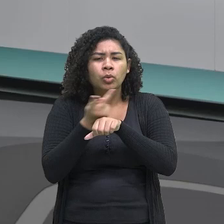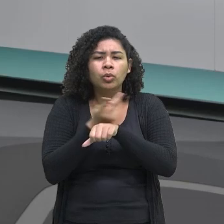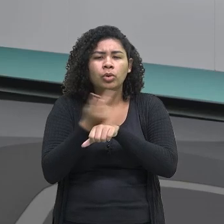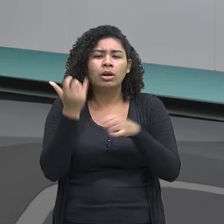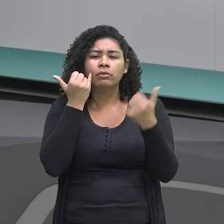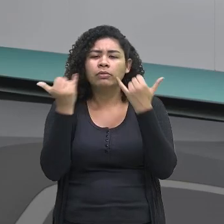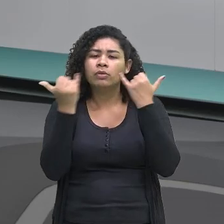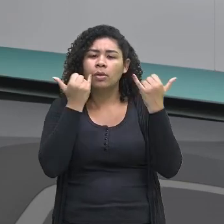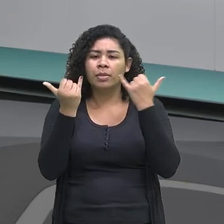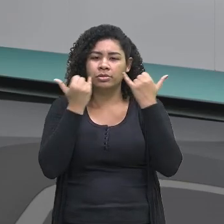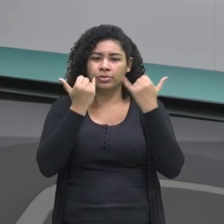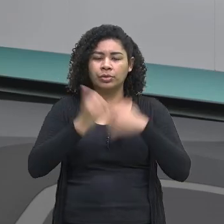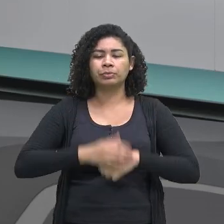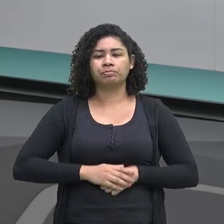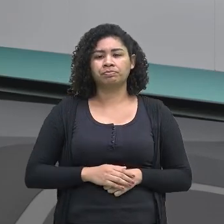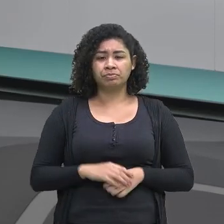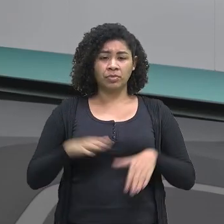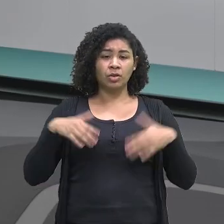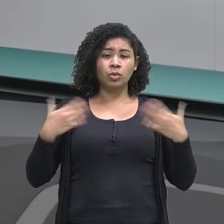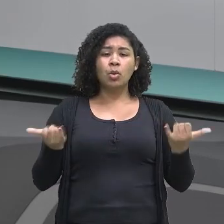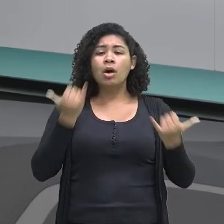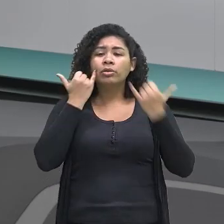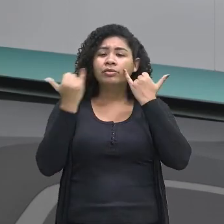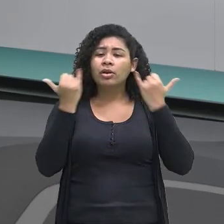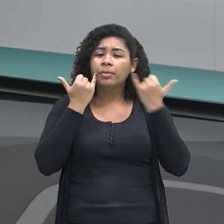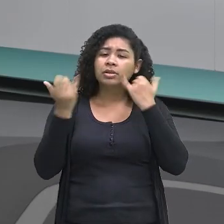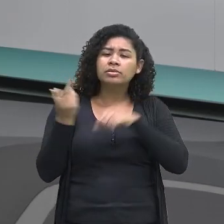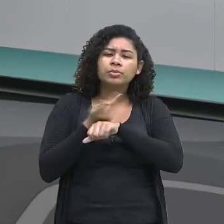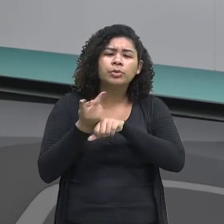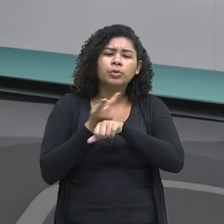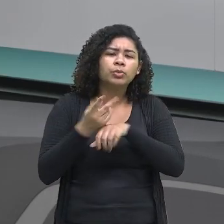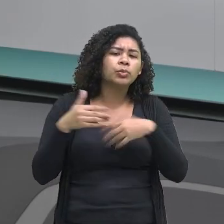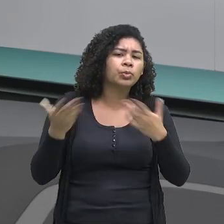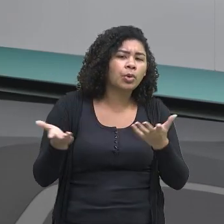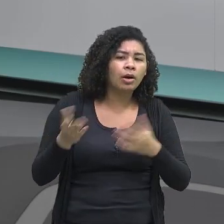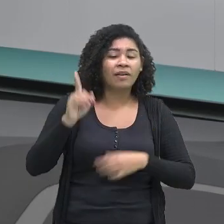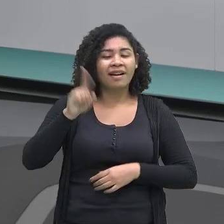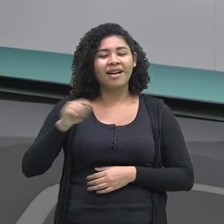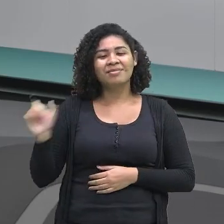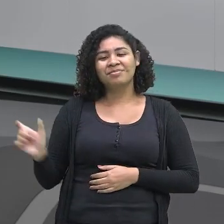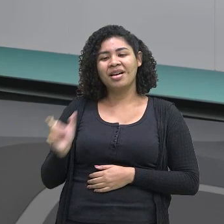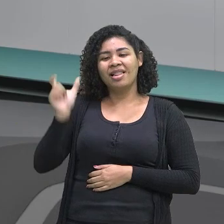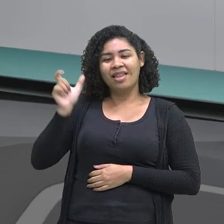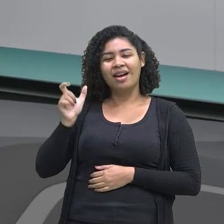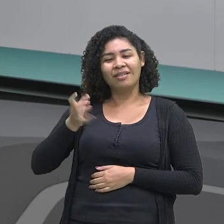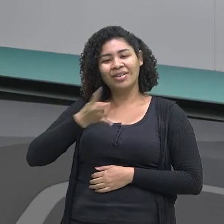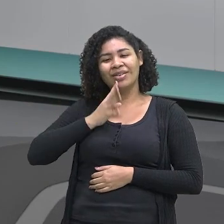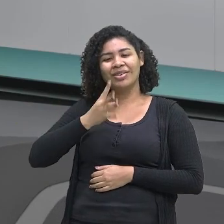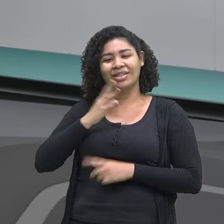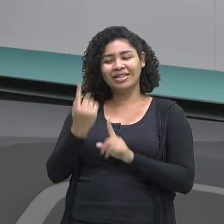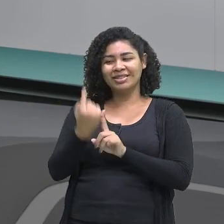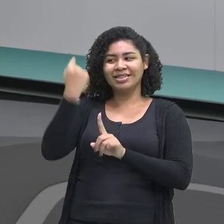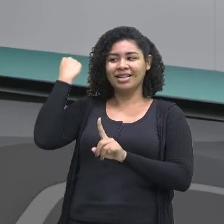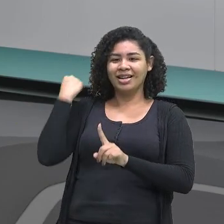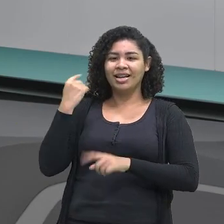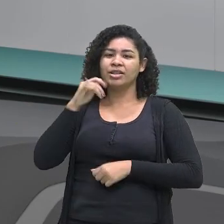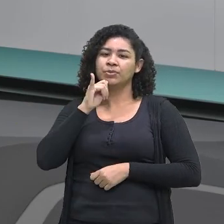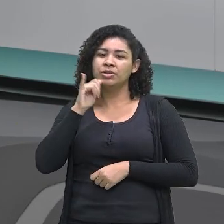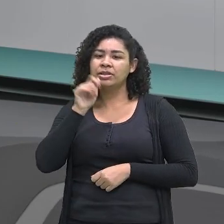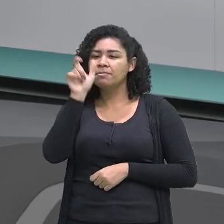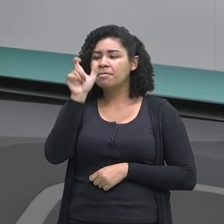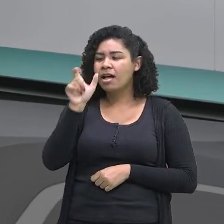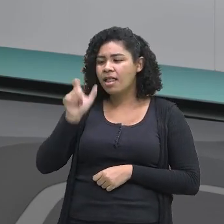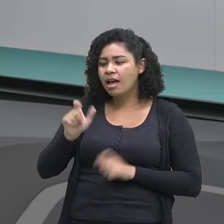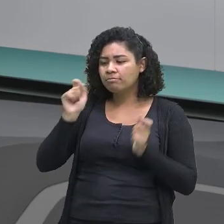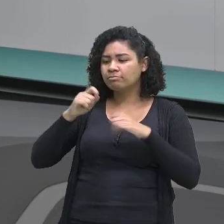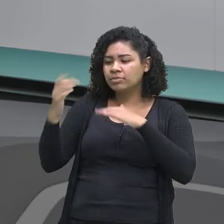específicas. Qual informação que a gente estava procurando agora? São palavras que a gente já conhecia, palavras cognatas, aquelas palavras que podiam